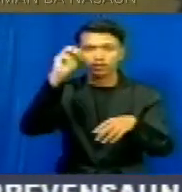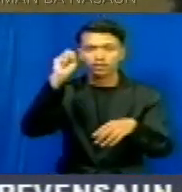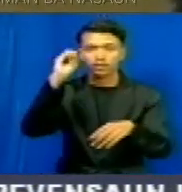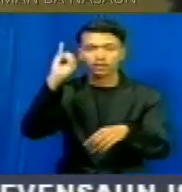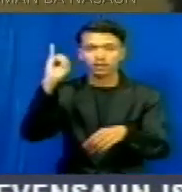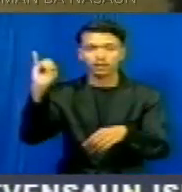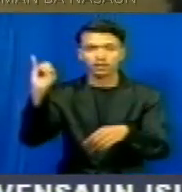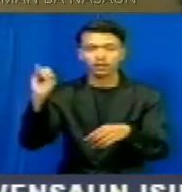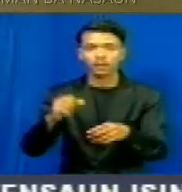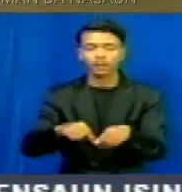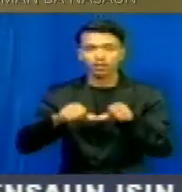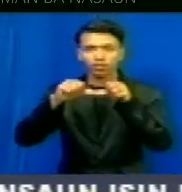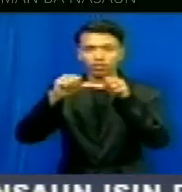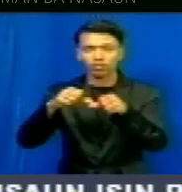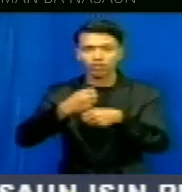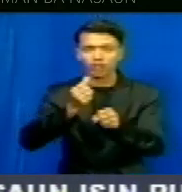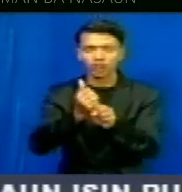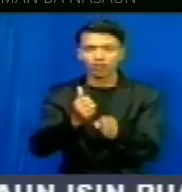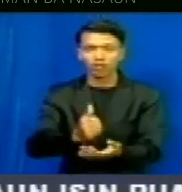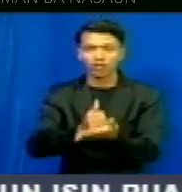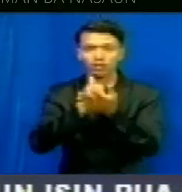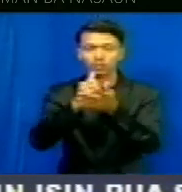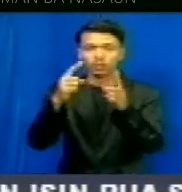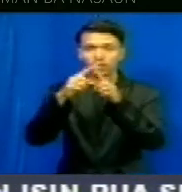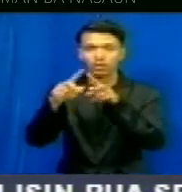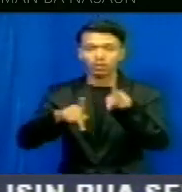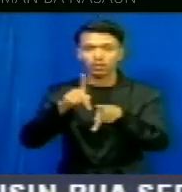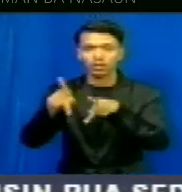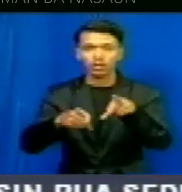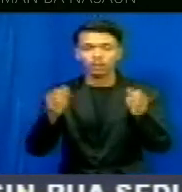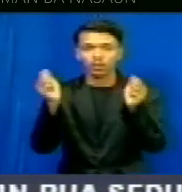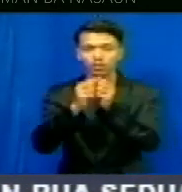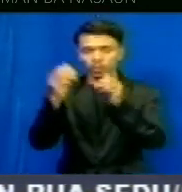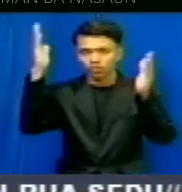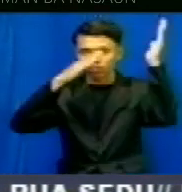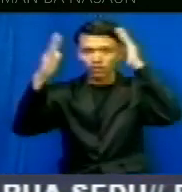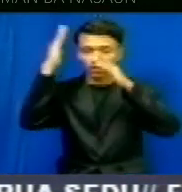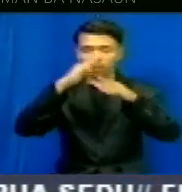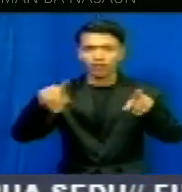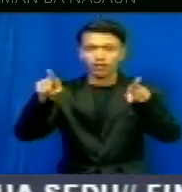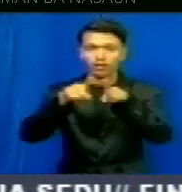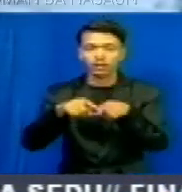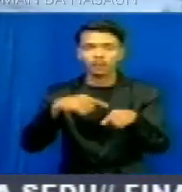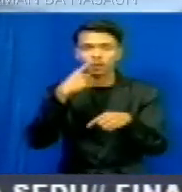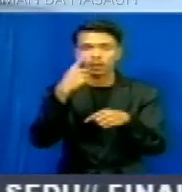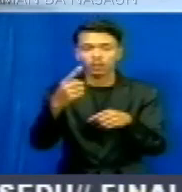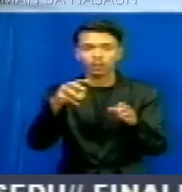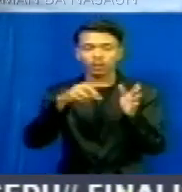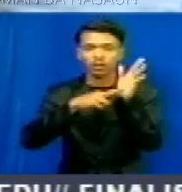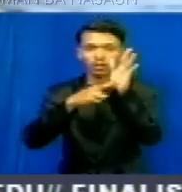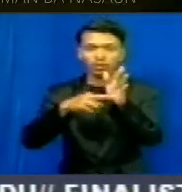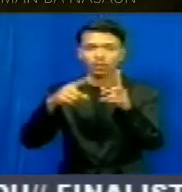no Inclusão, continua halo assessmento ba comunidade afetado ho problema hanesa, nune belato relatório ba